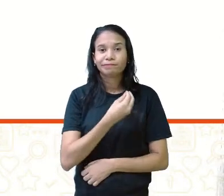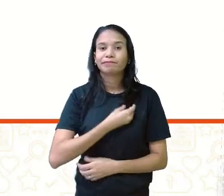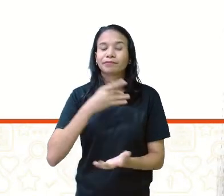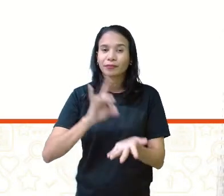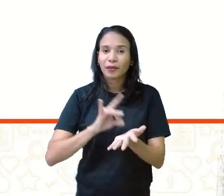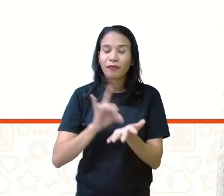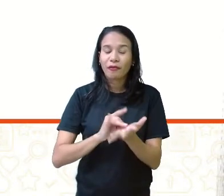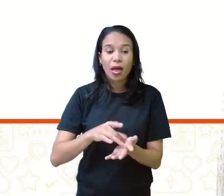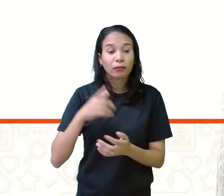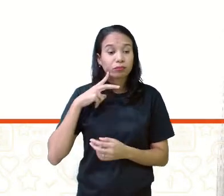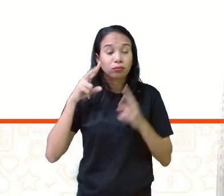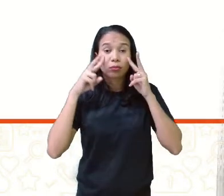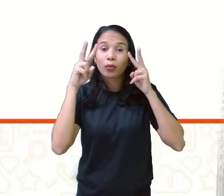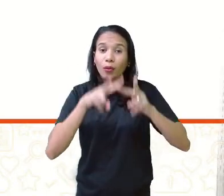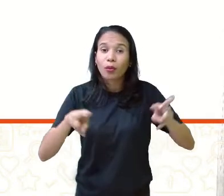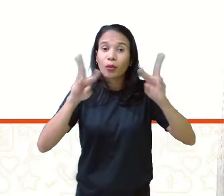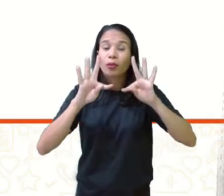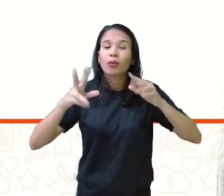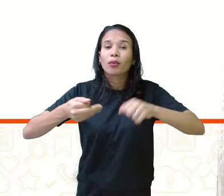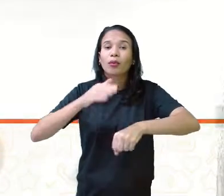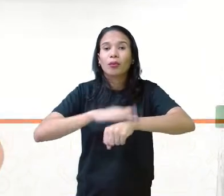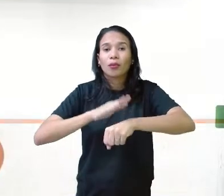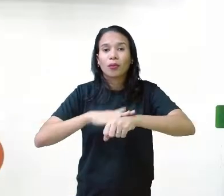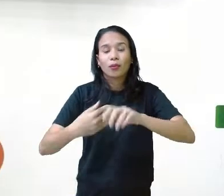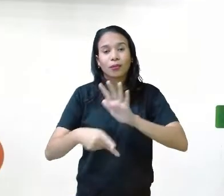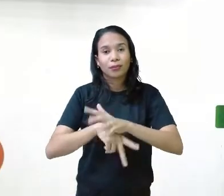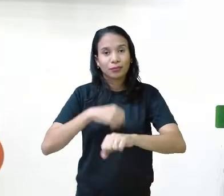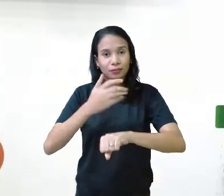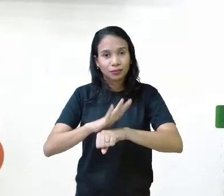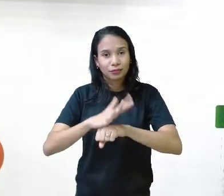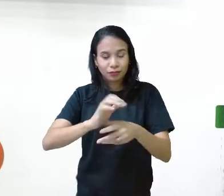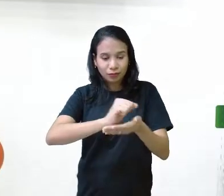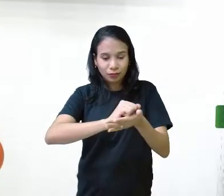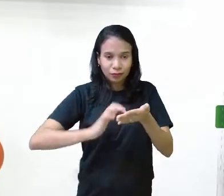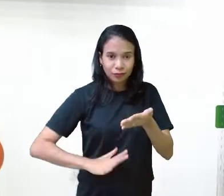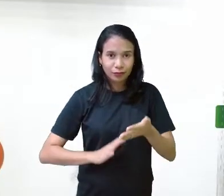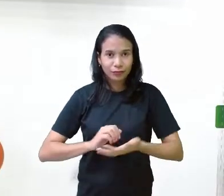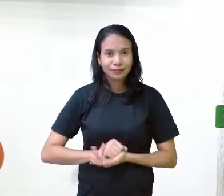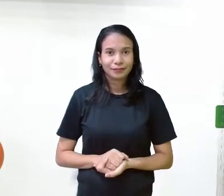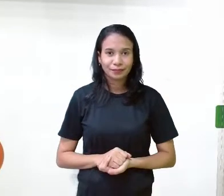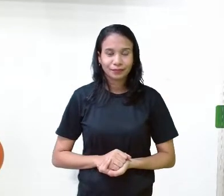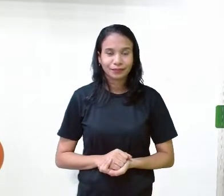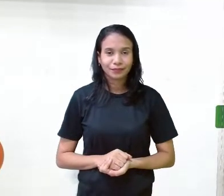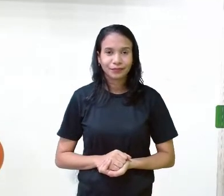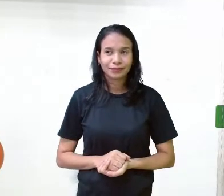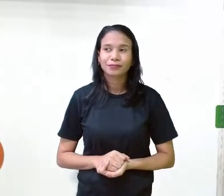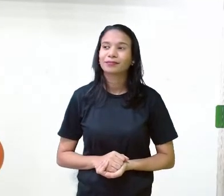seja contemplado com aquele momento, com aquela atividade, com aquela abordagem.